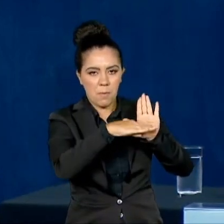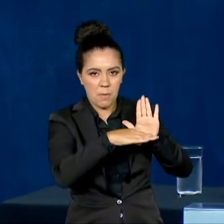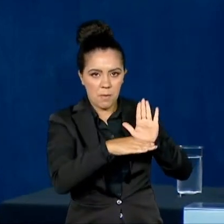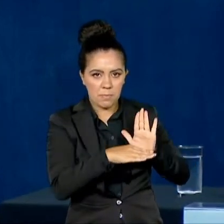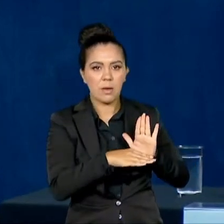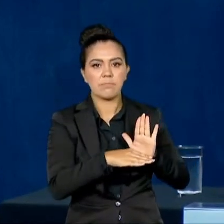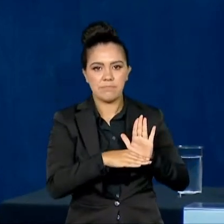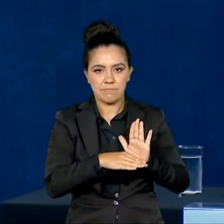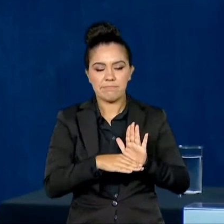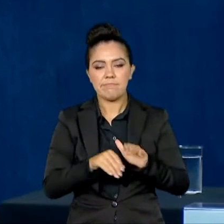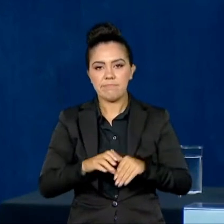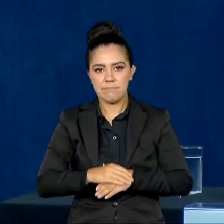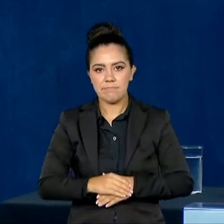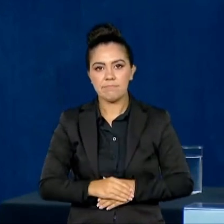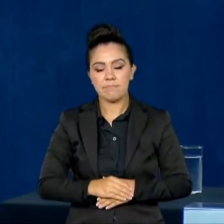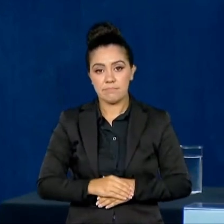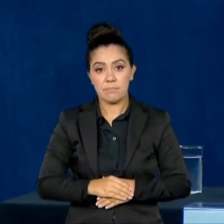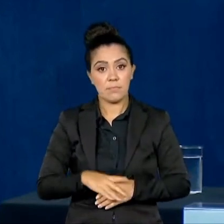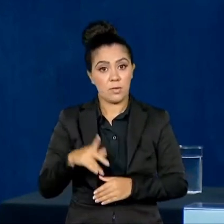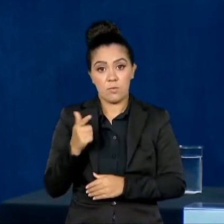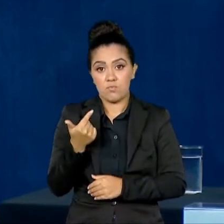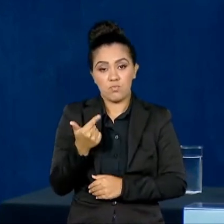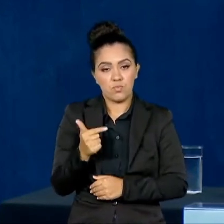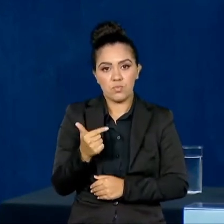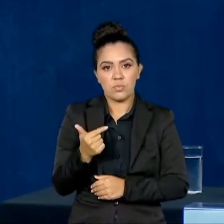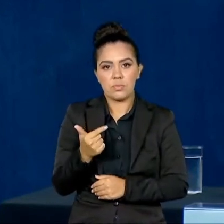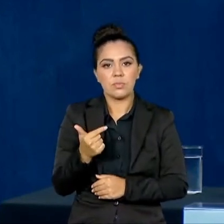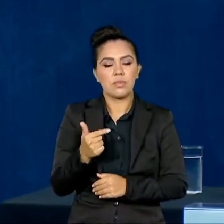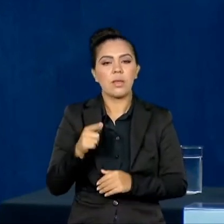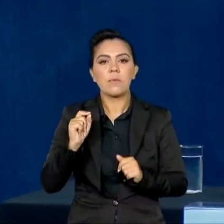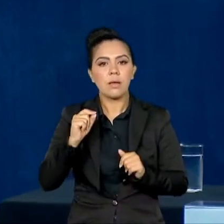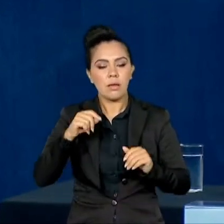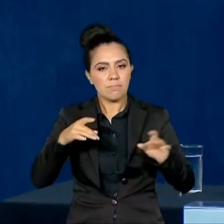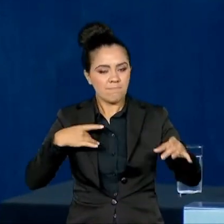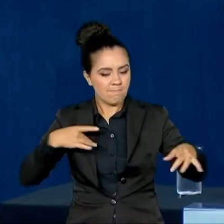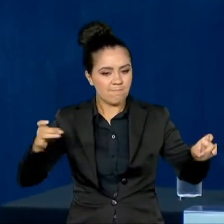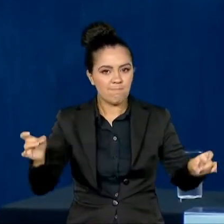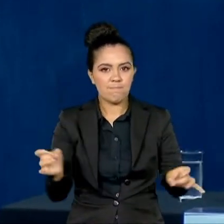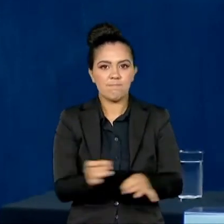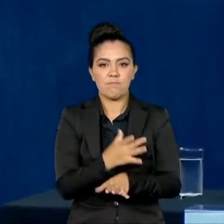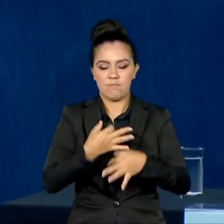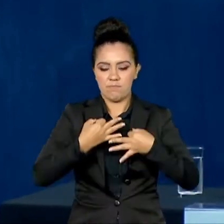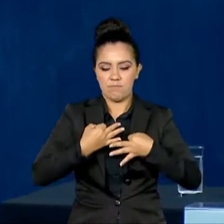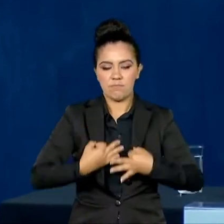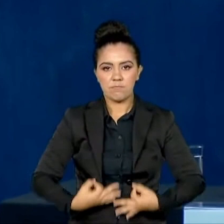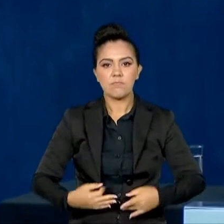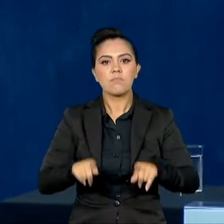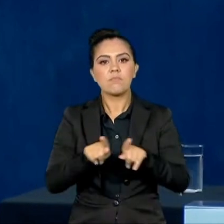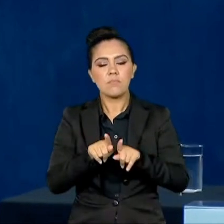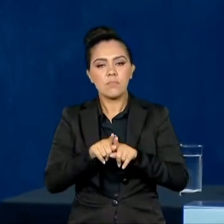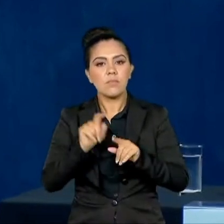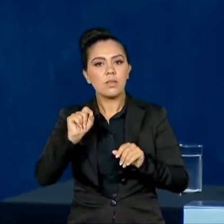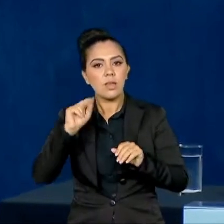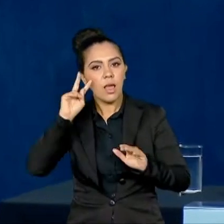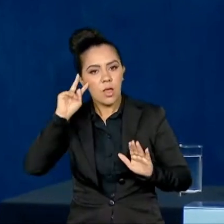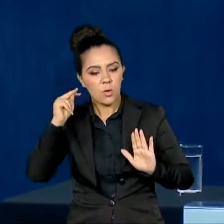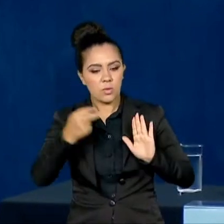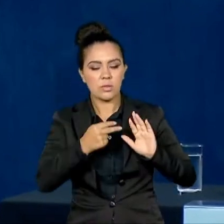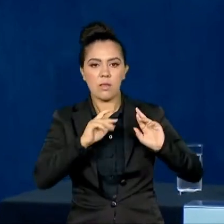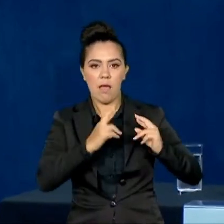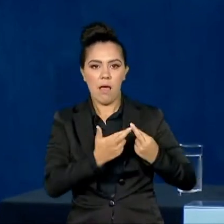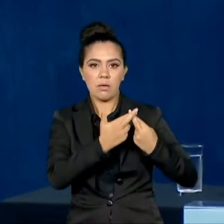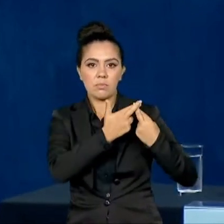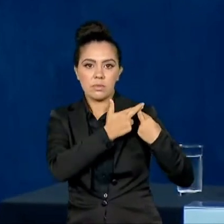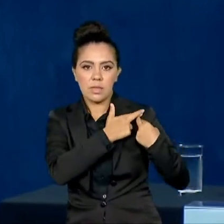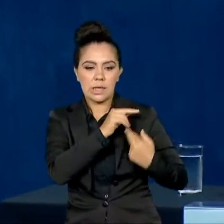para com a coletividade. Não há respeito pleno da dignidade sem que também reconheçamos a responsabilidade de